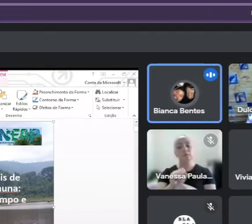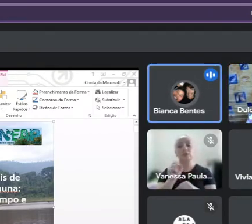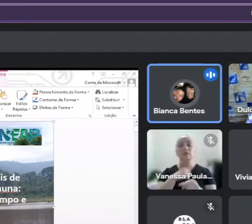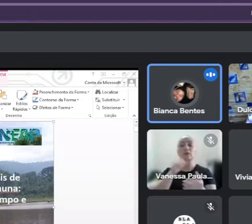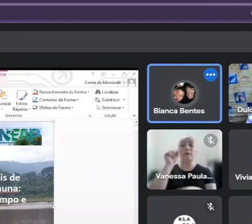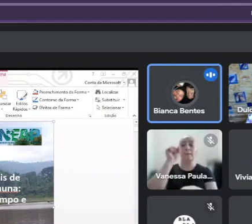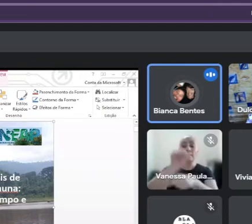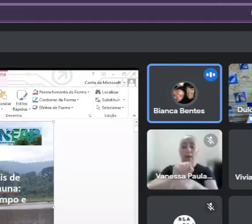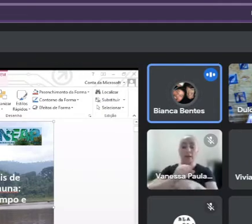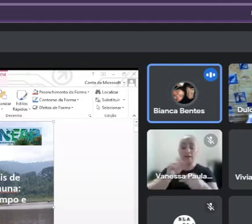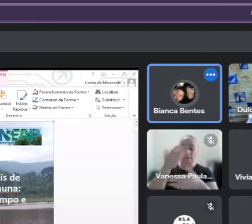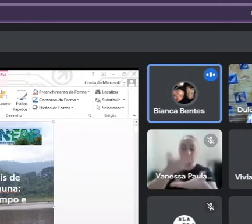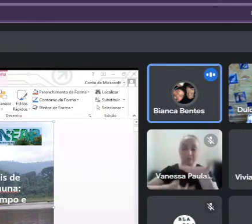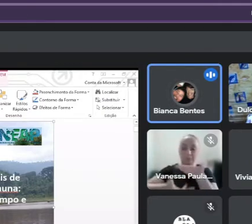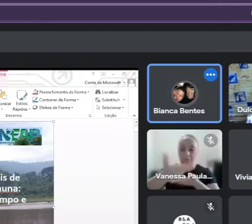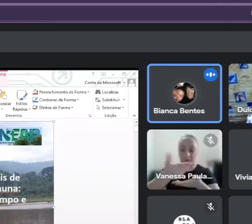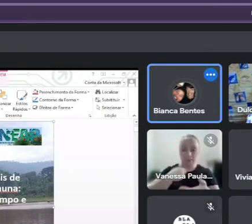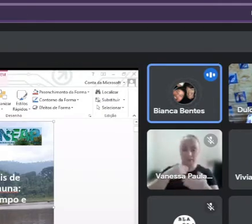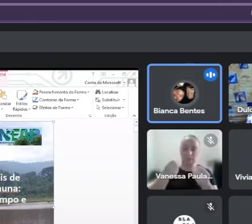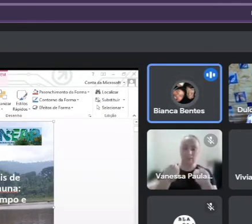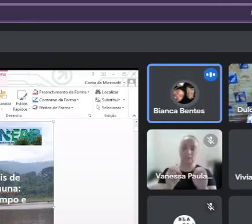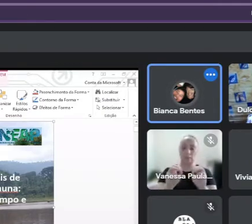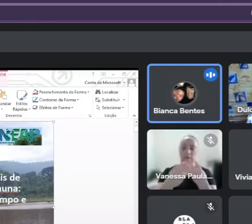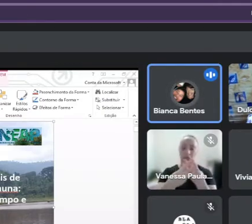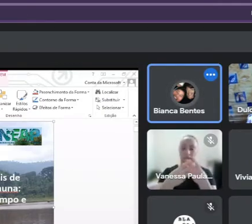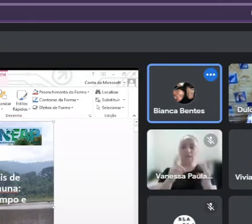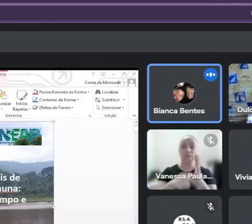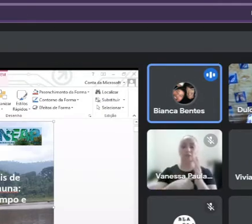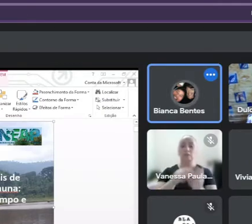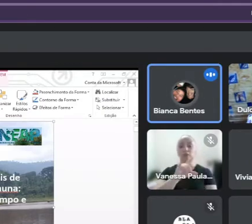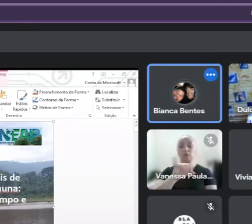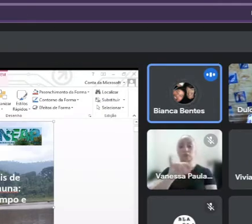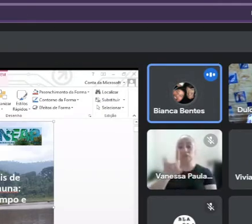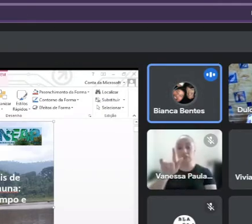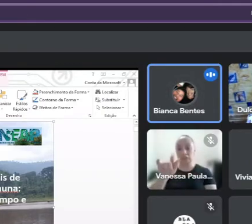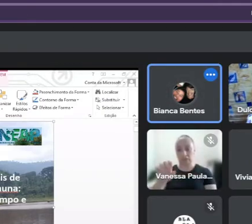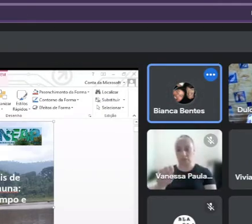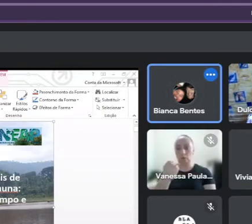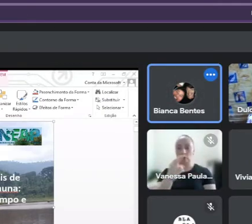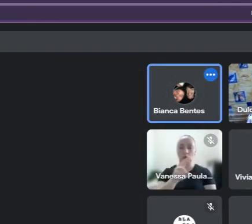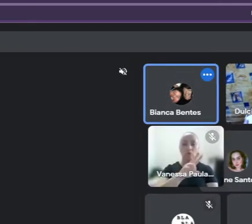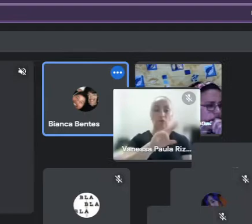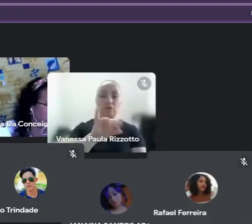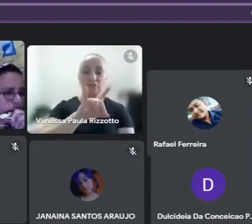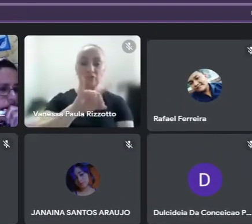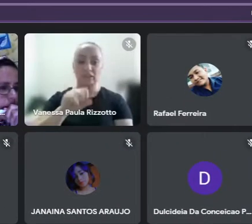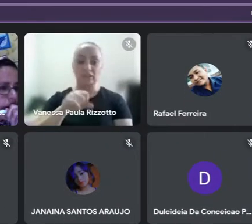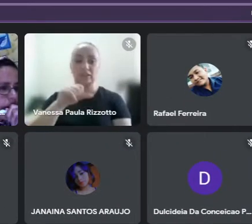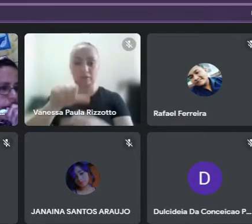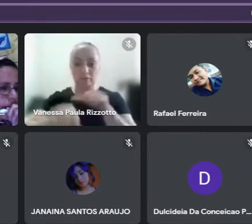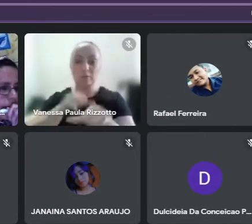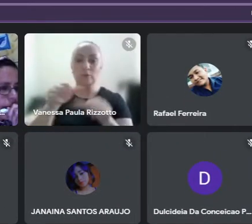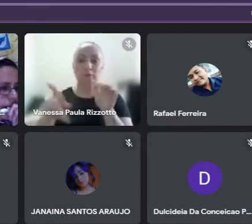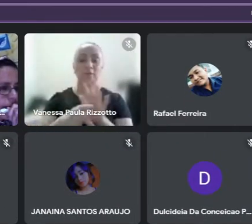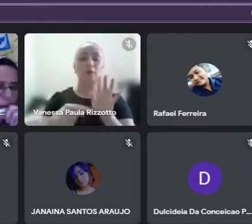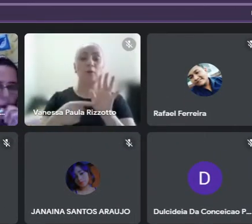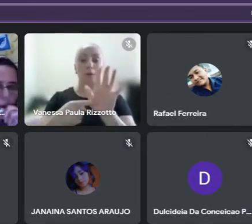seu slide, por gentileza, professora. Aqui o Diego ou a Viviane colocam aí no modo apresentação. Meninos, por favor.